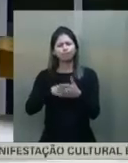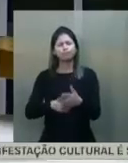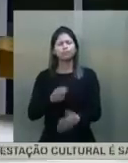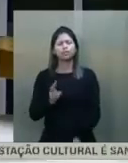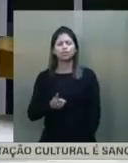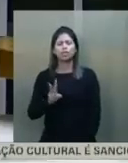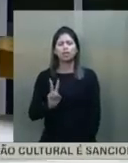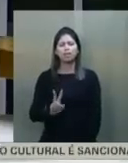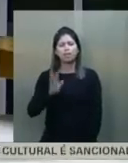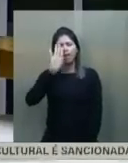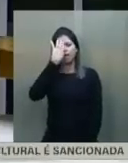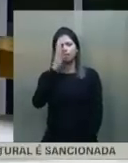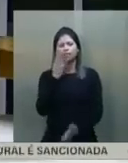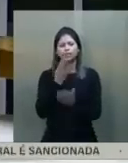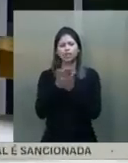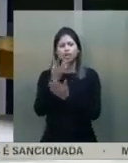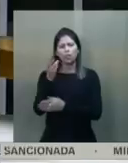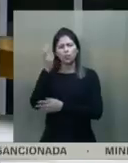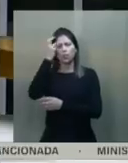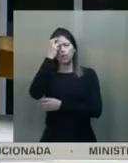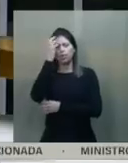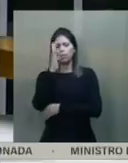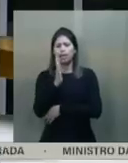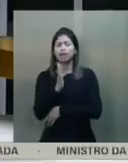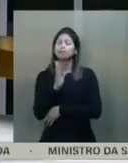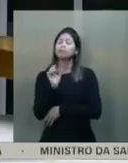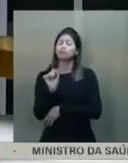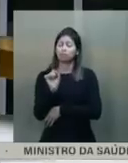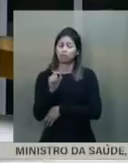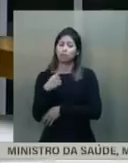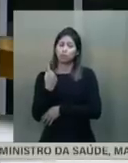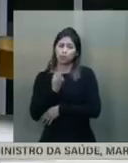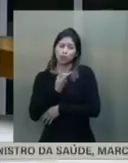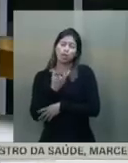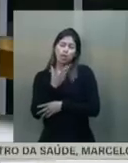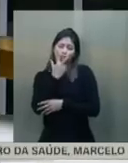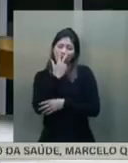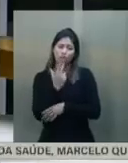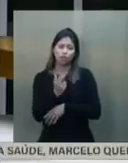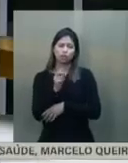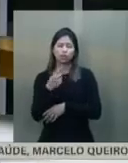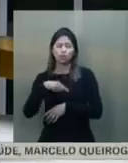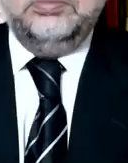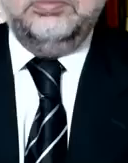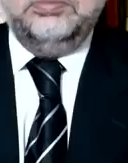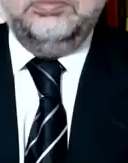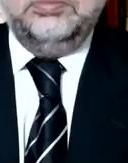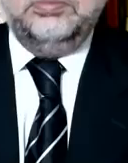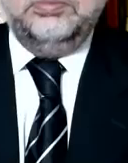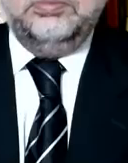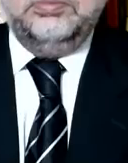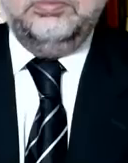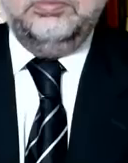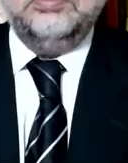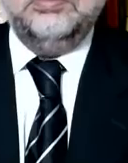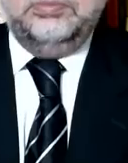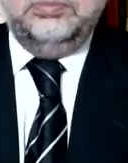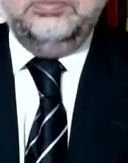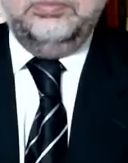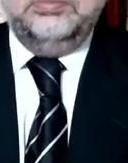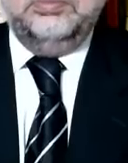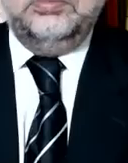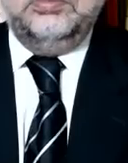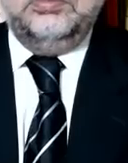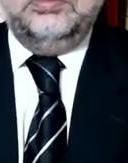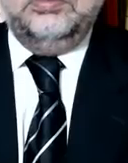Fábio Barroso para a gente entender melhor essa parte jurídica e técnica sabe uma vez Então derrubados esses vetos do presidente